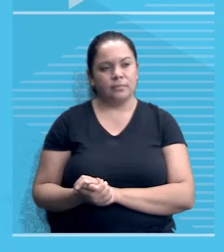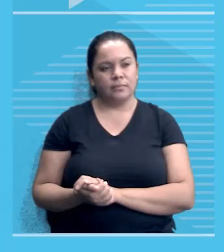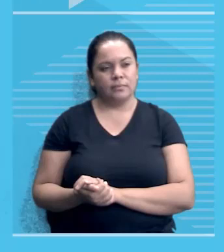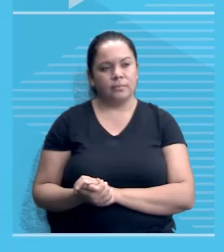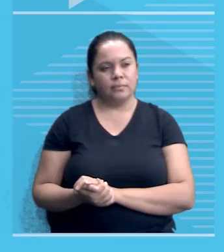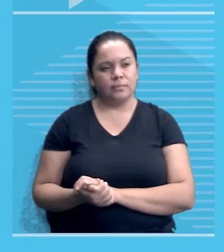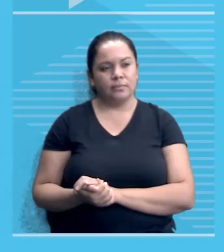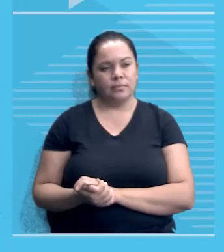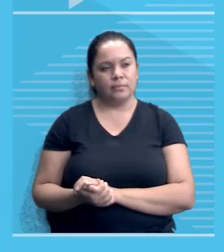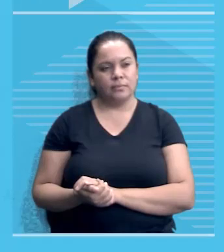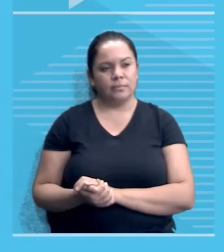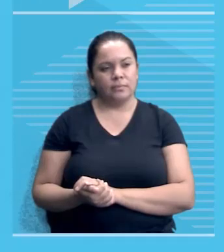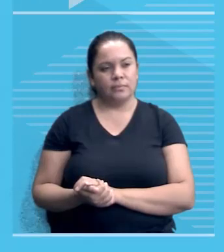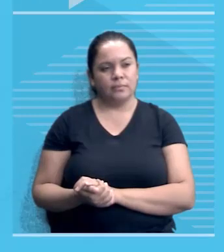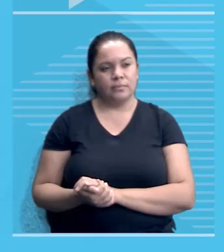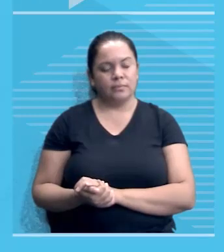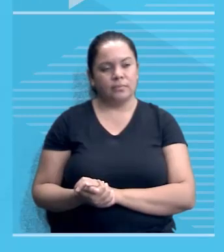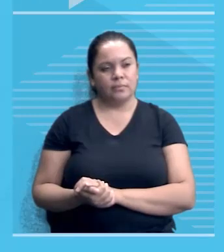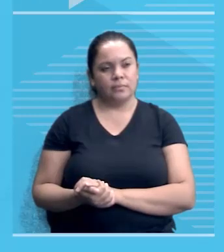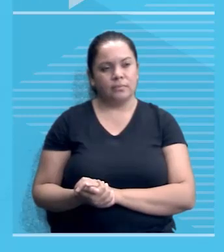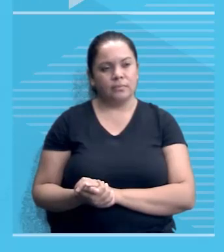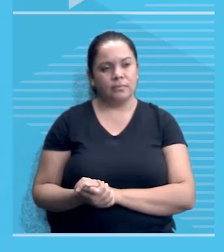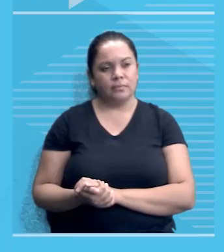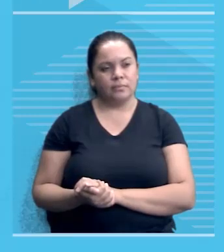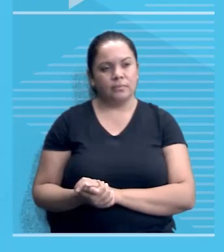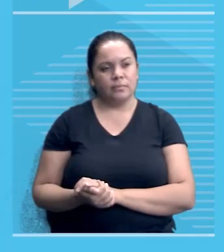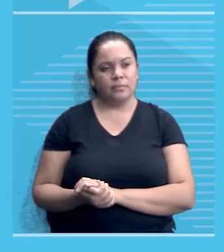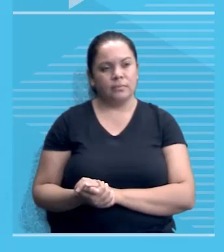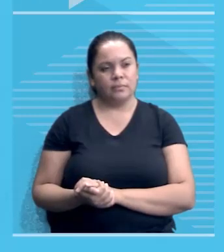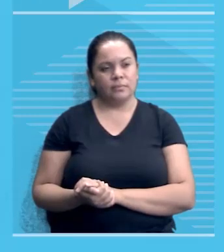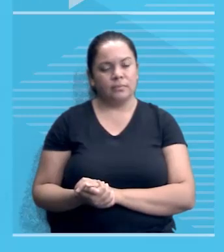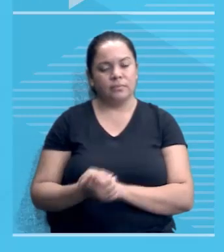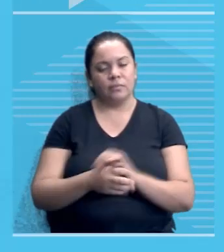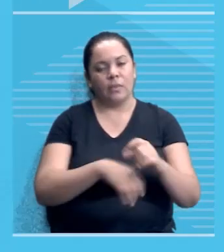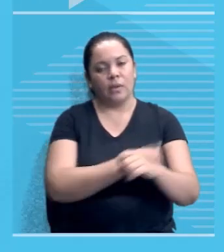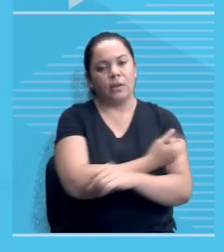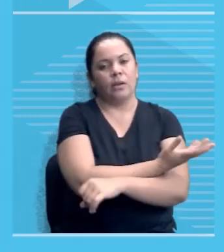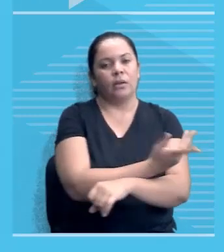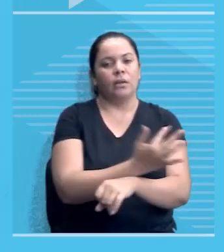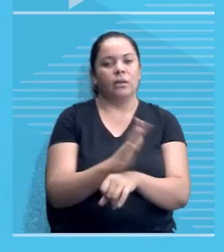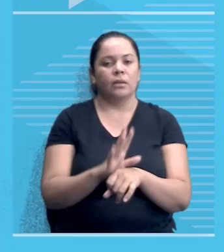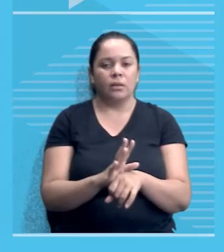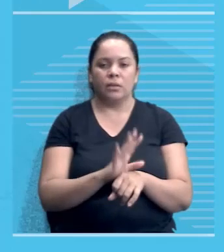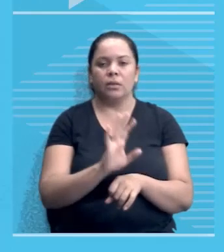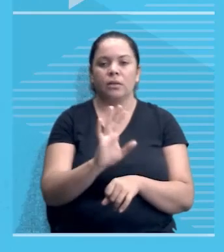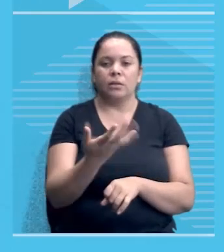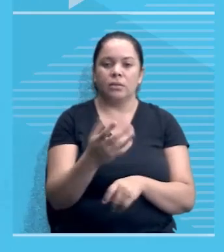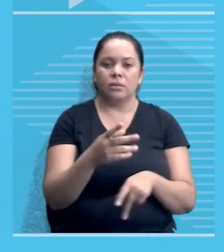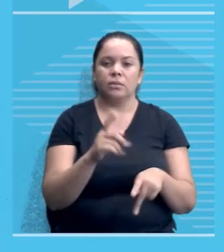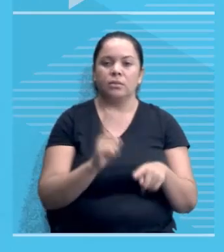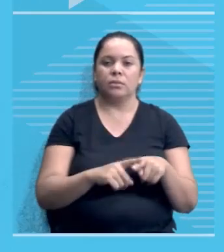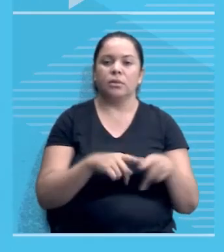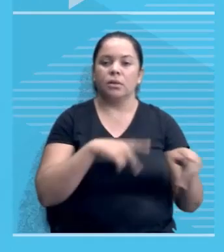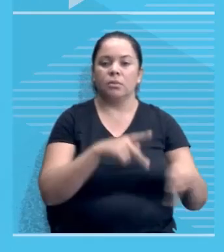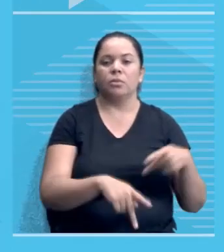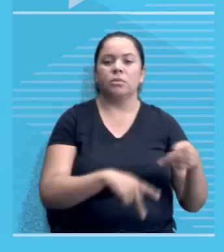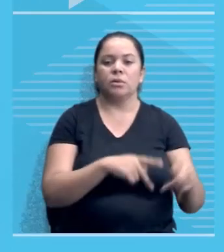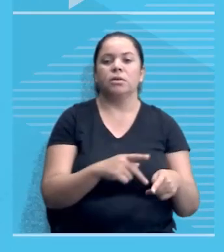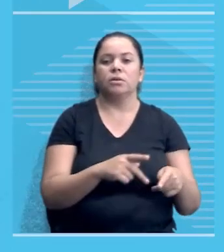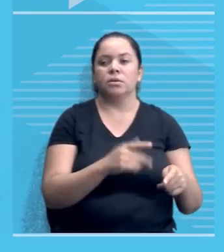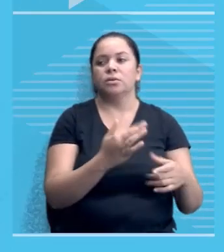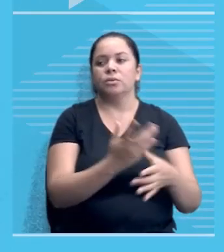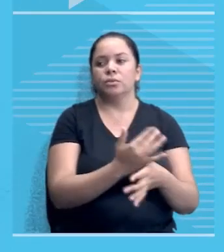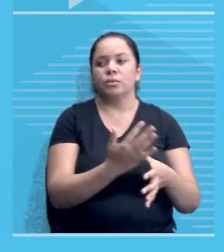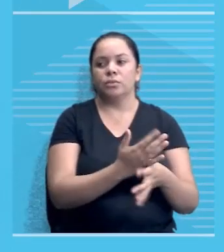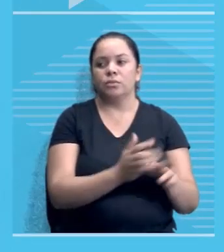cidades a população das cidades vai aumentando em relação à população rural ou seja a partir do momento em que as cidades